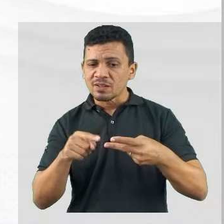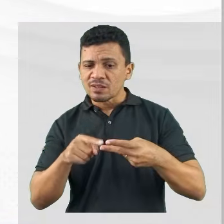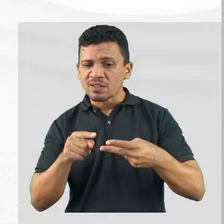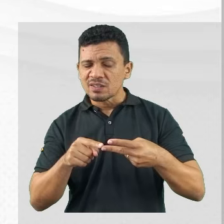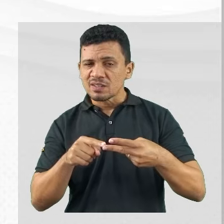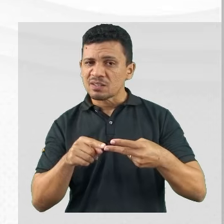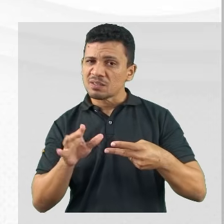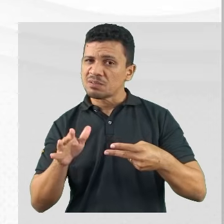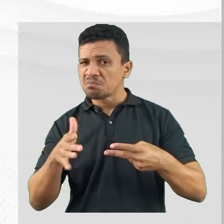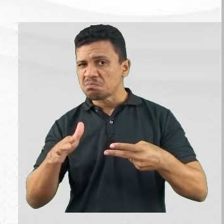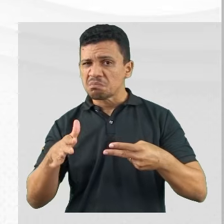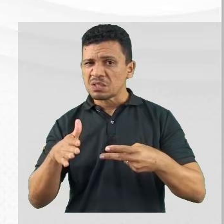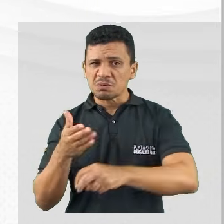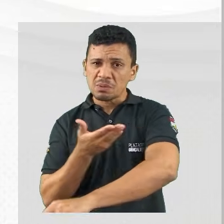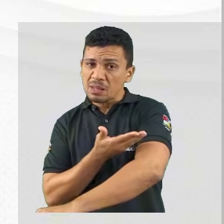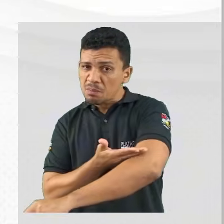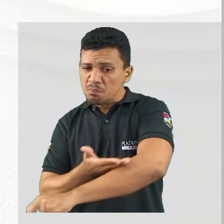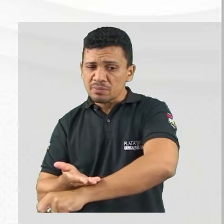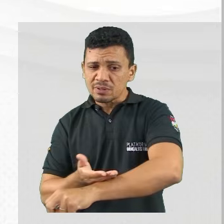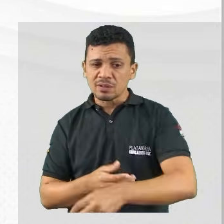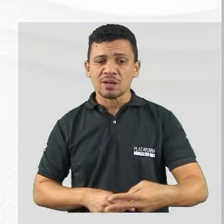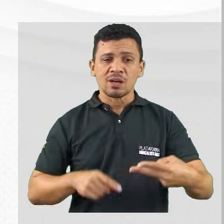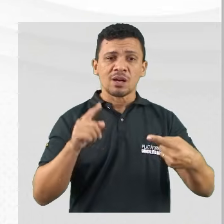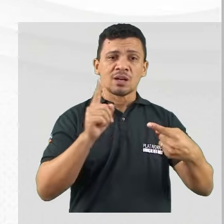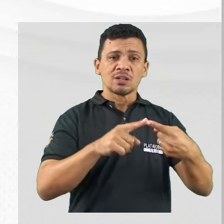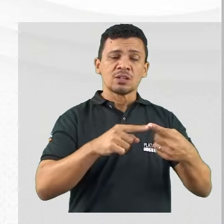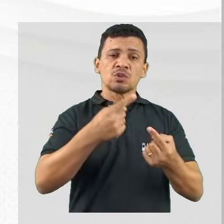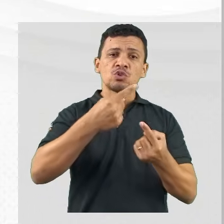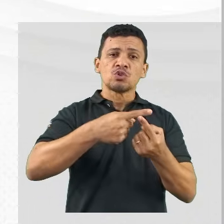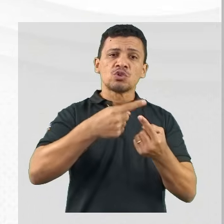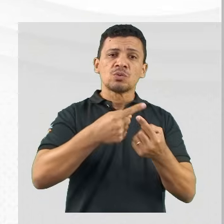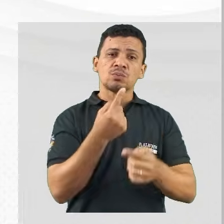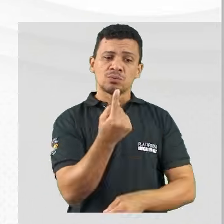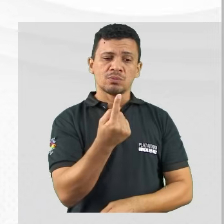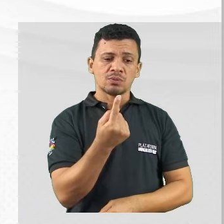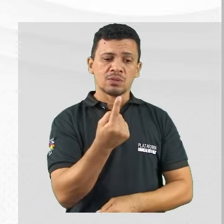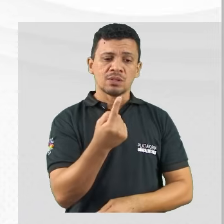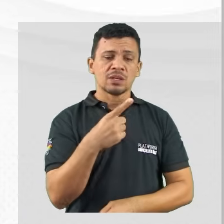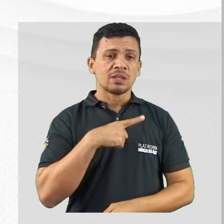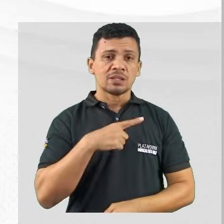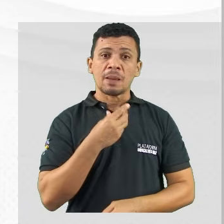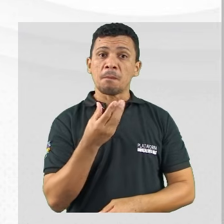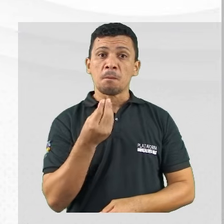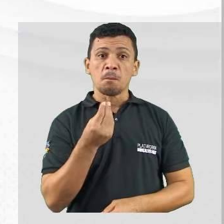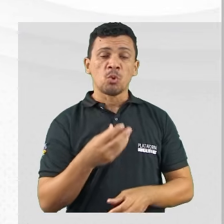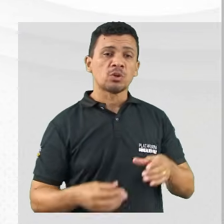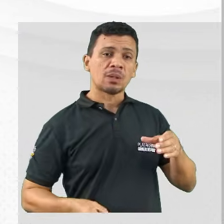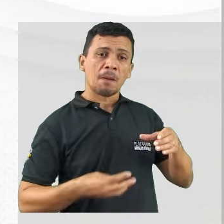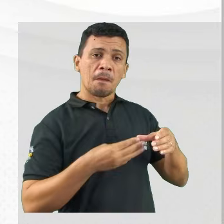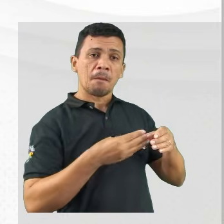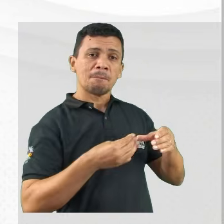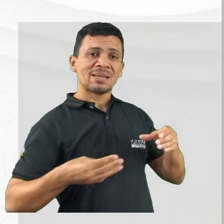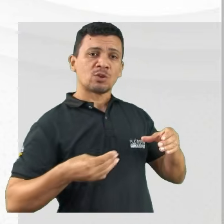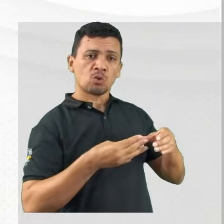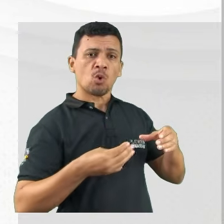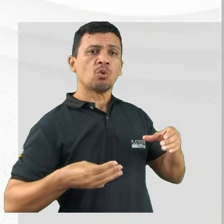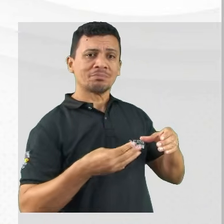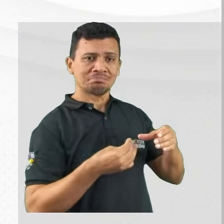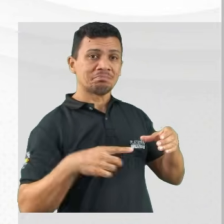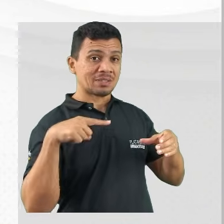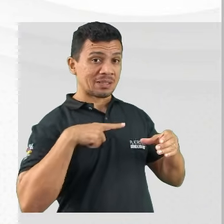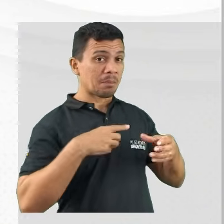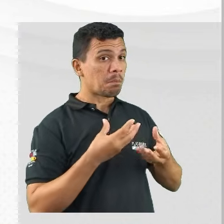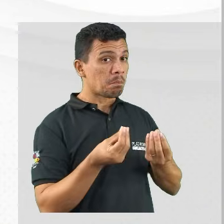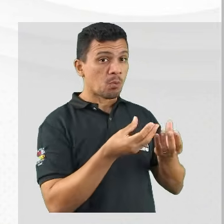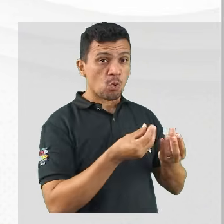Então, as fibras do tipo 1, elas vão ter muitas mitocôndrias, tá? Elas vão